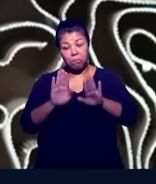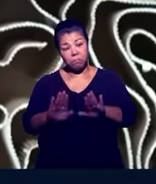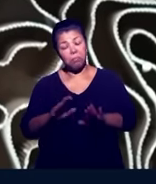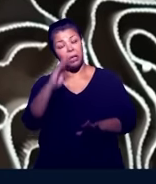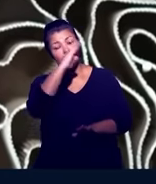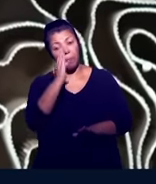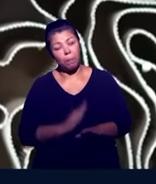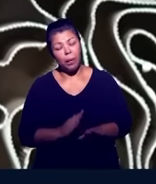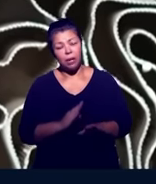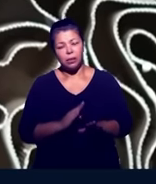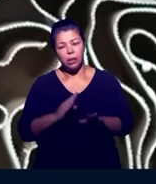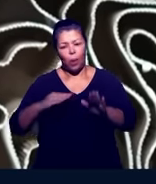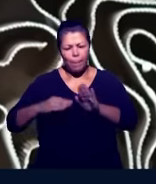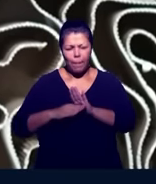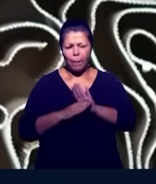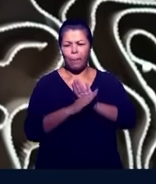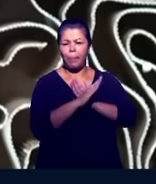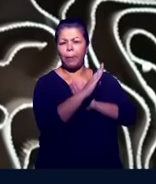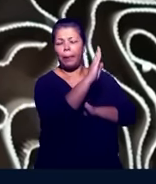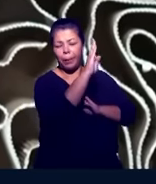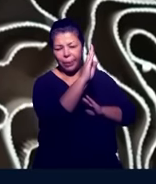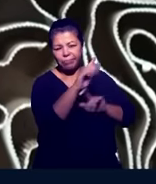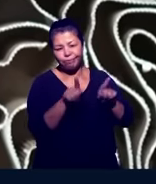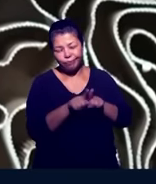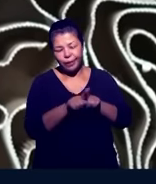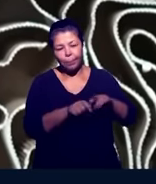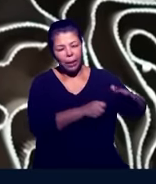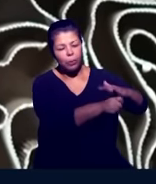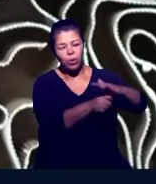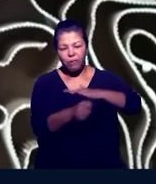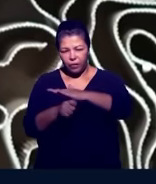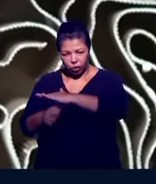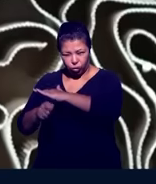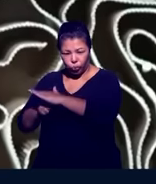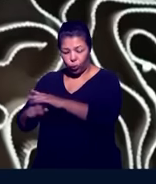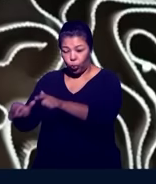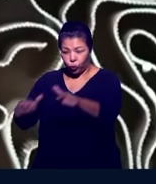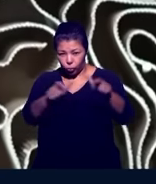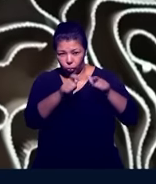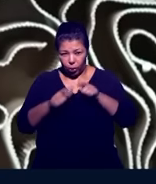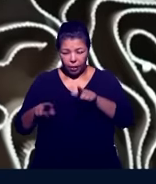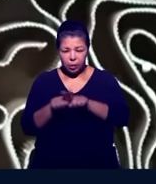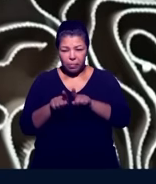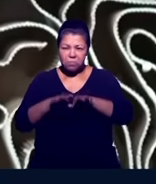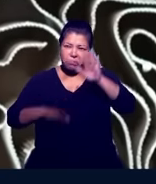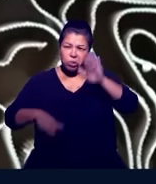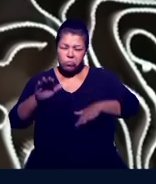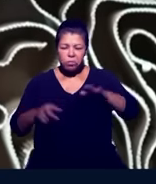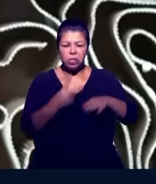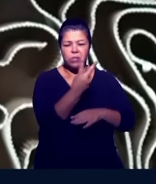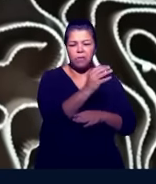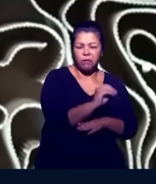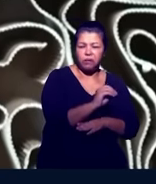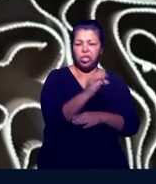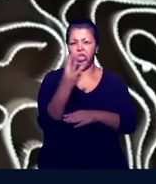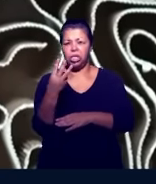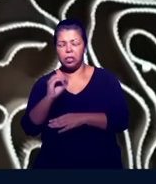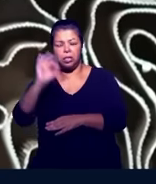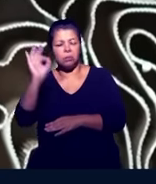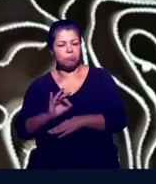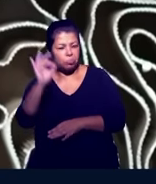dívida é retida por e por investidores locais doméstico em geral 20 a 30% da dívida de um país